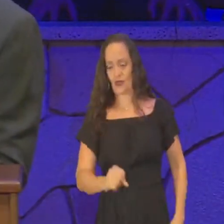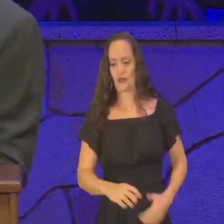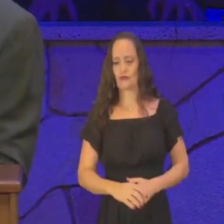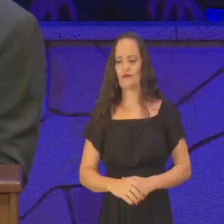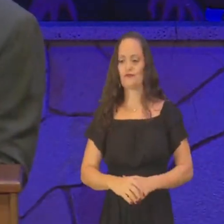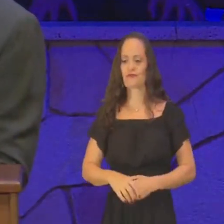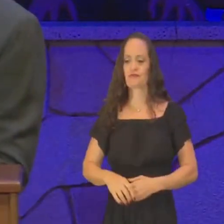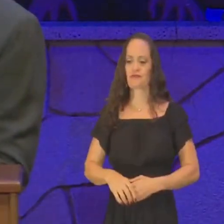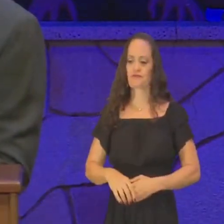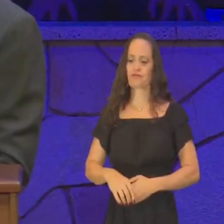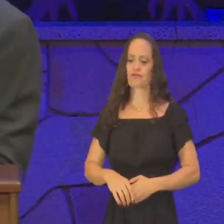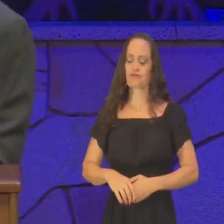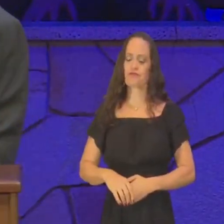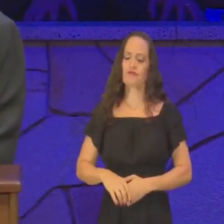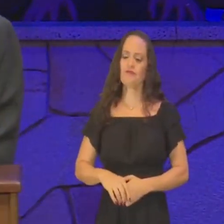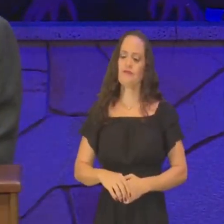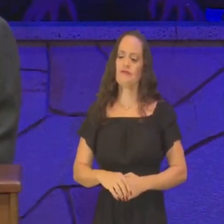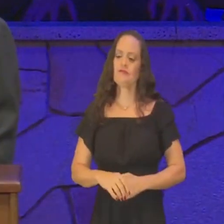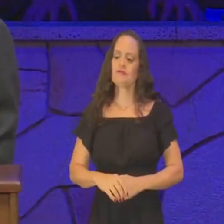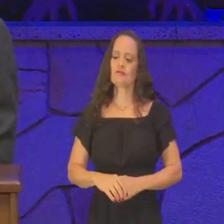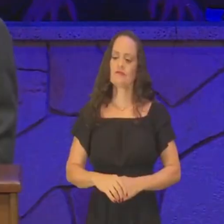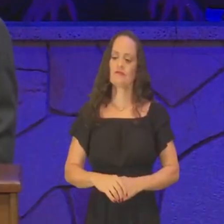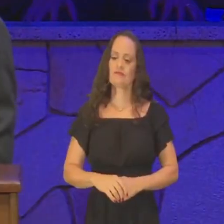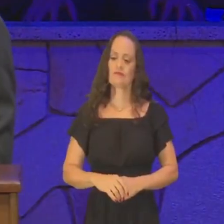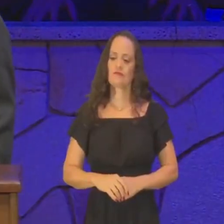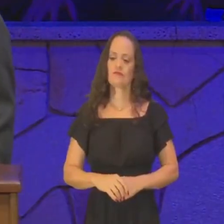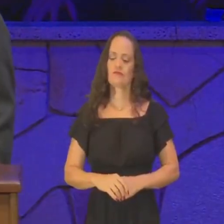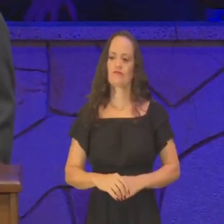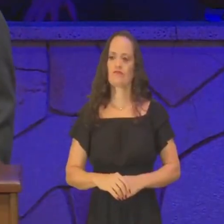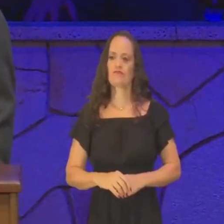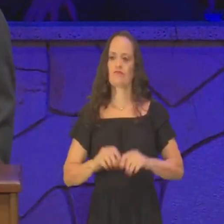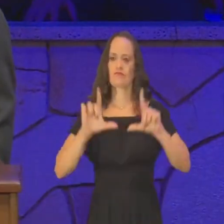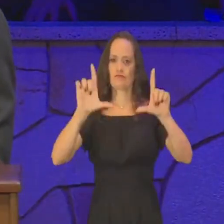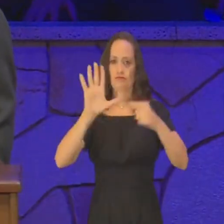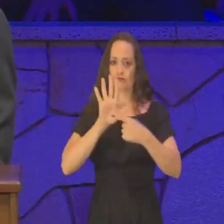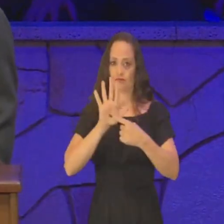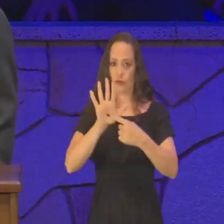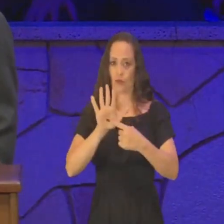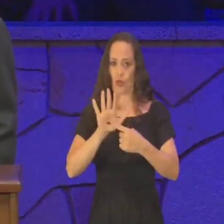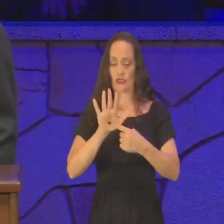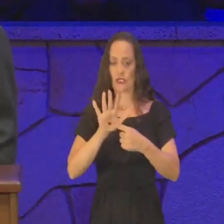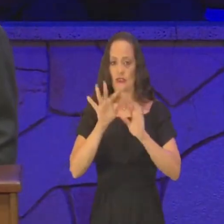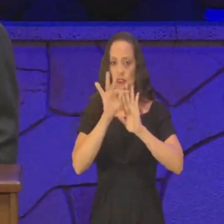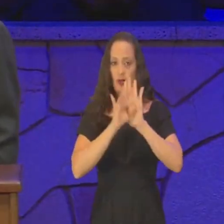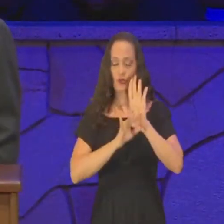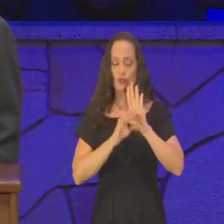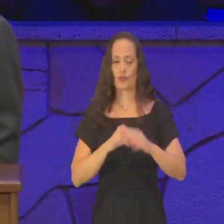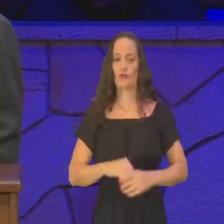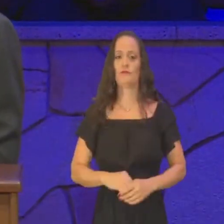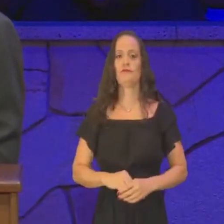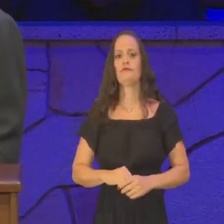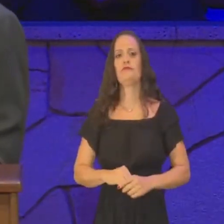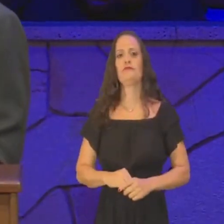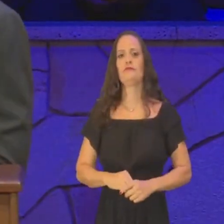essa leitura. Vamos ler a partir do verso, gostaria que colocasse na tela o verso